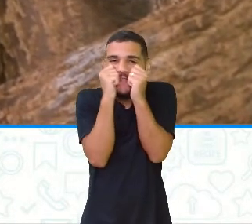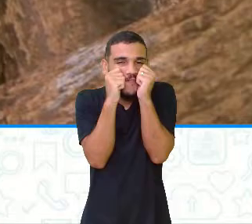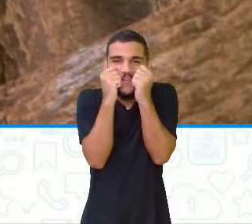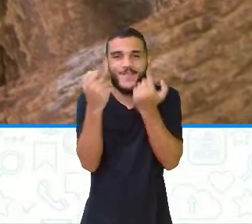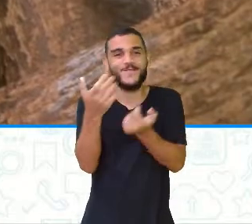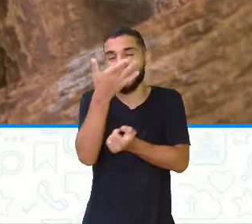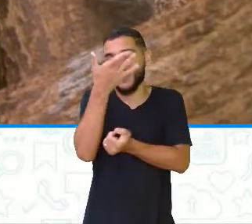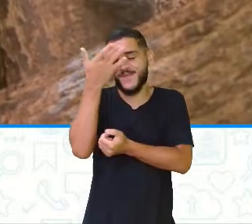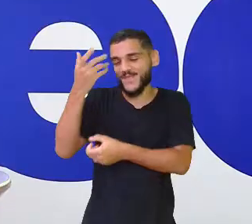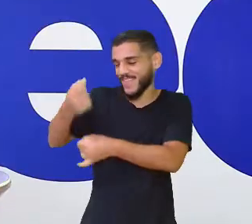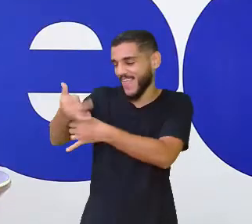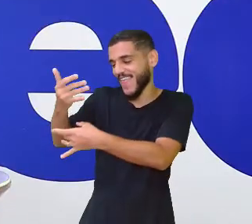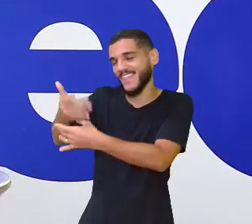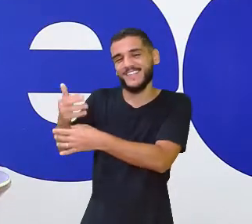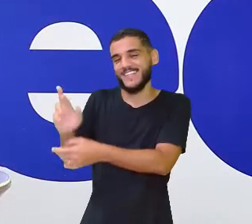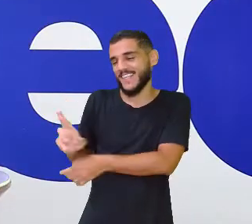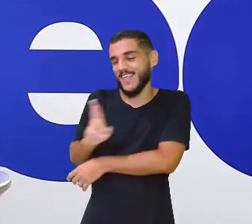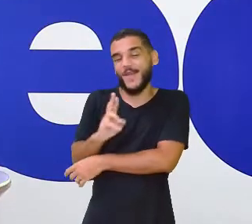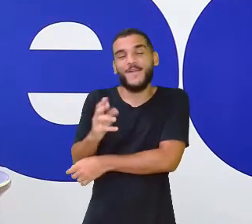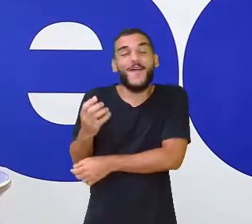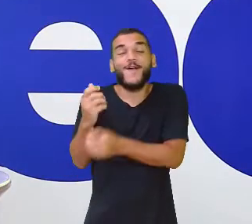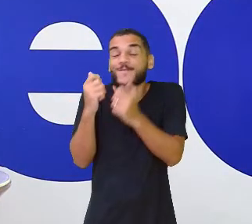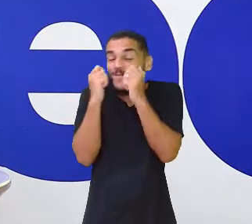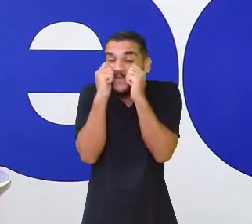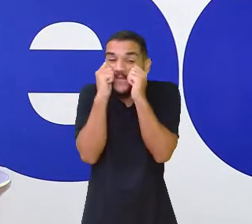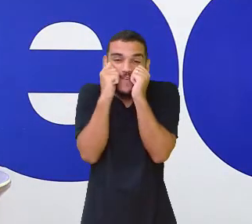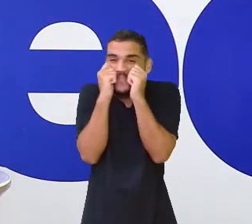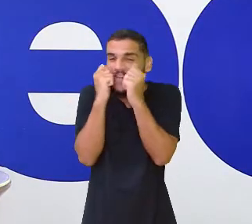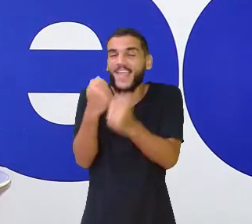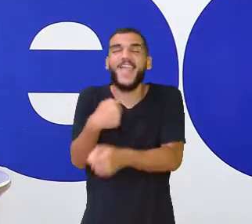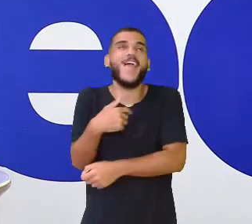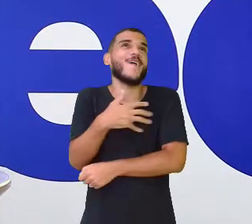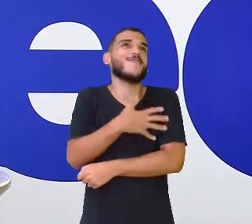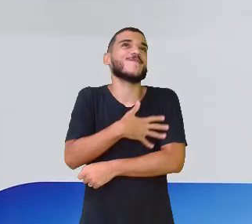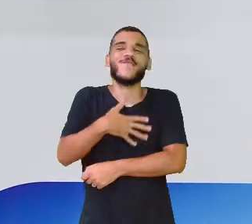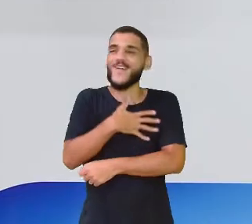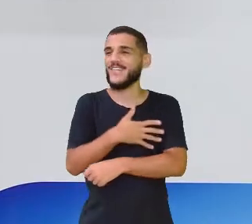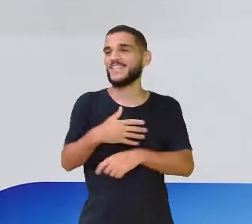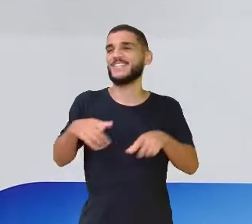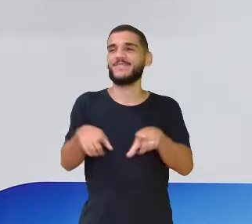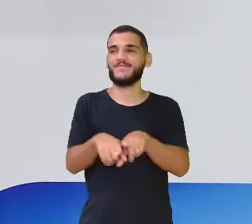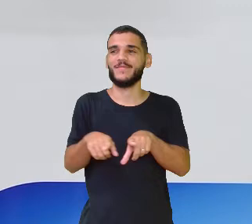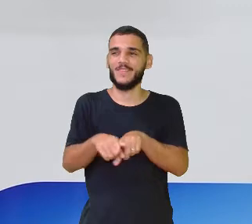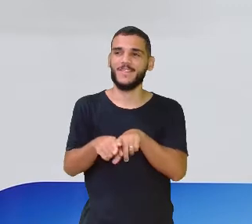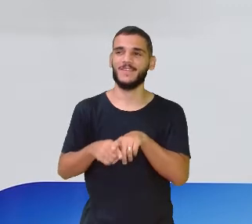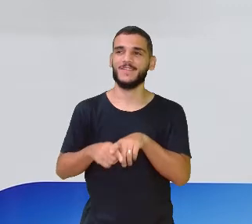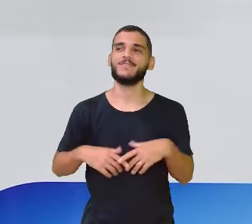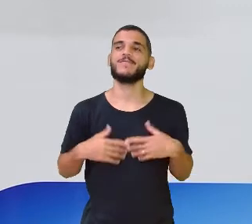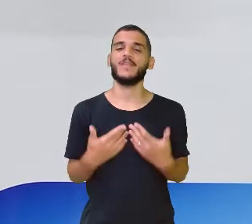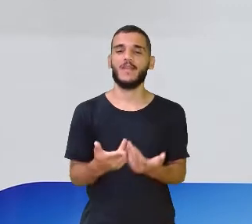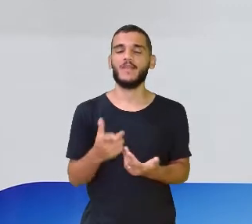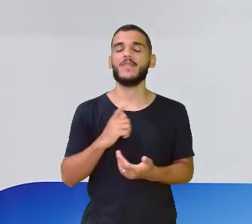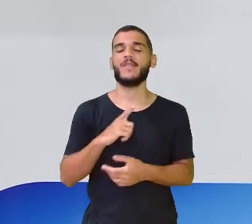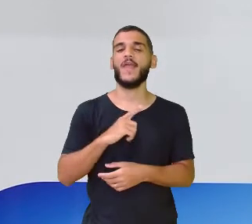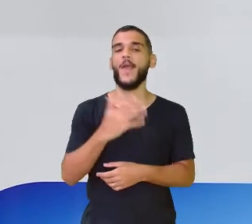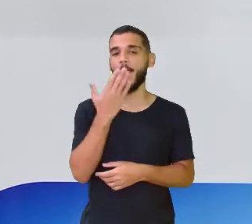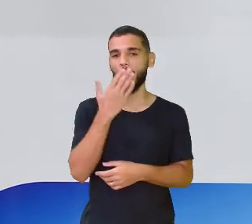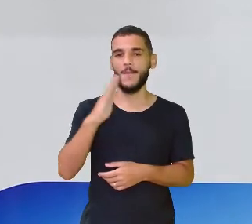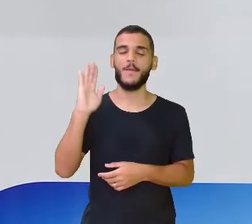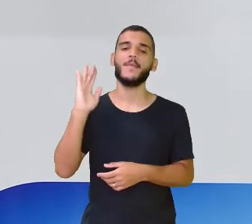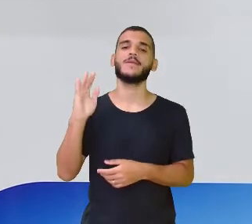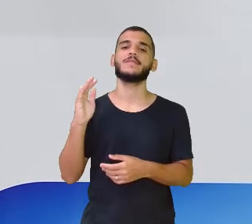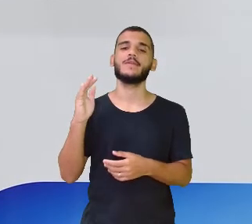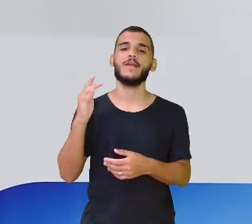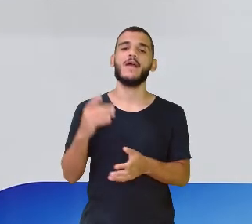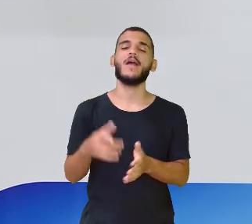tá dizendo, ai, que fofura. Eita, que eu gosto. Mas gosto de eu bichinho vou fazer uma promessa antiga, eu vou trazer o